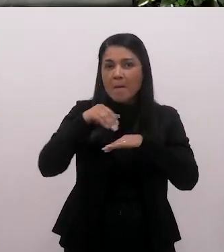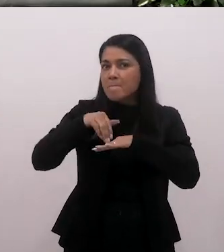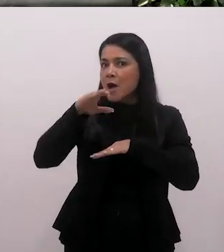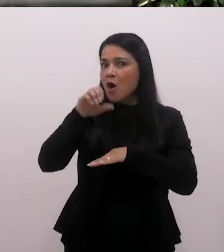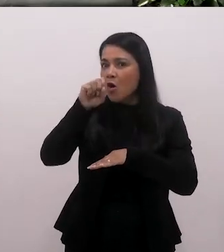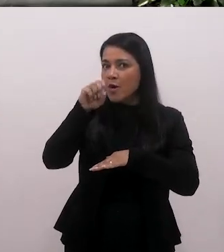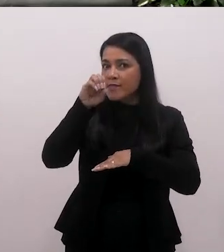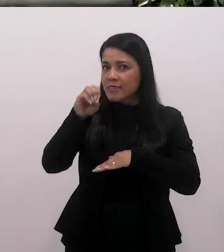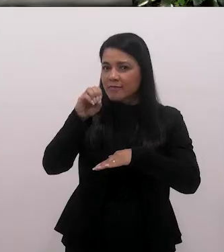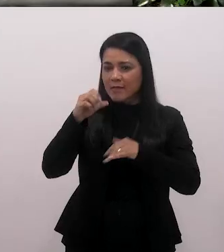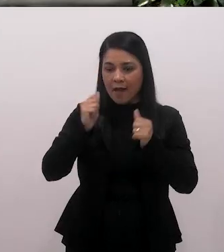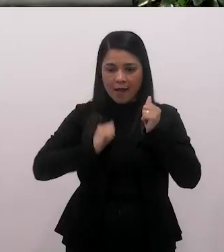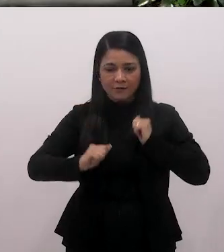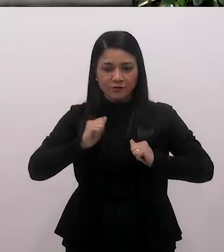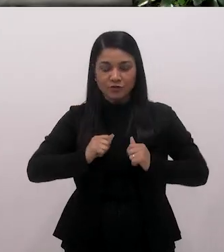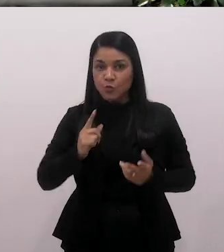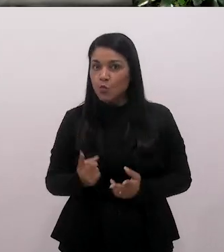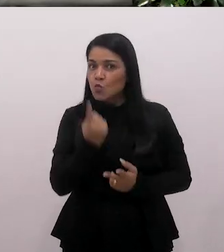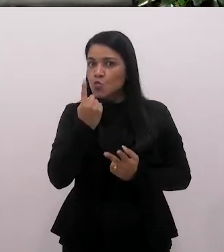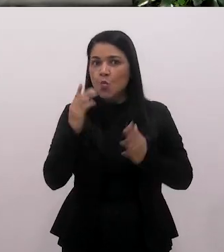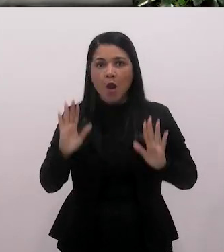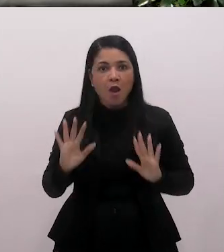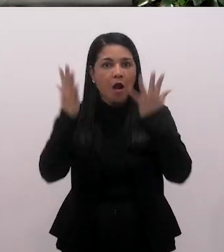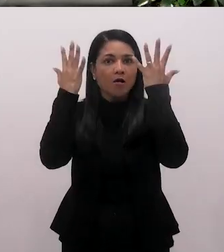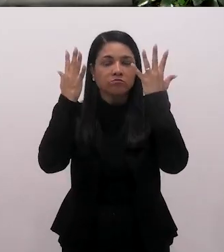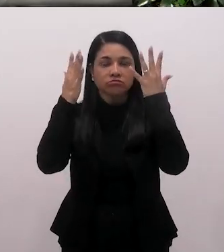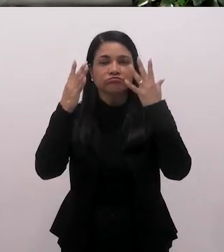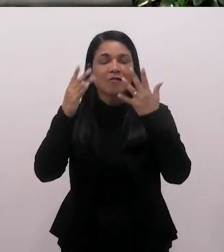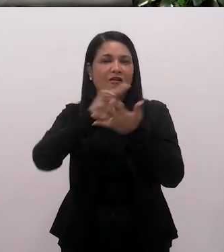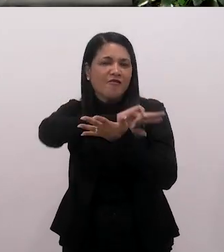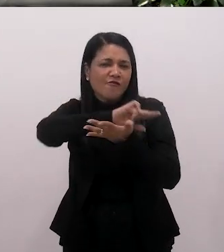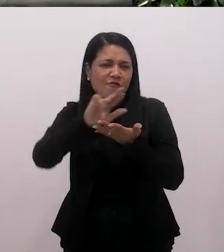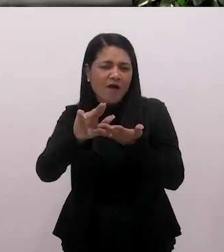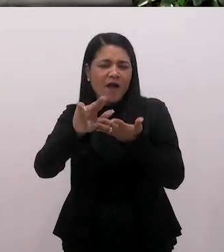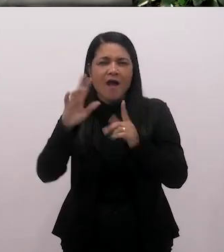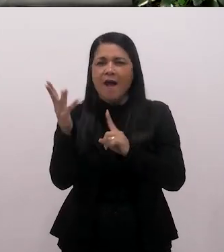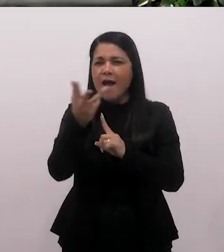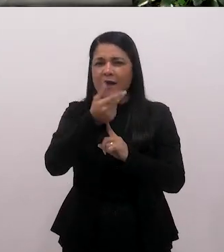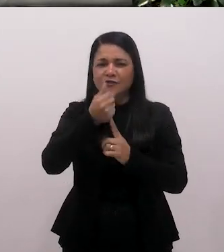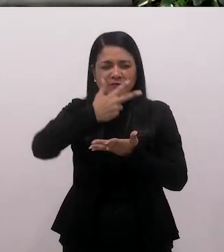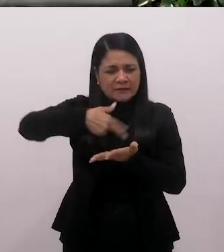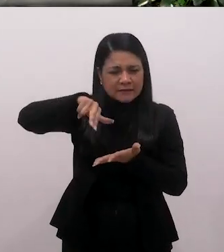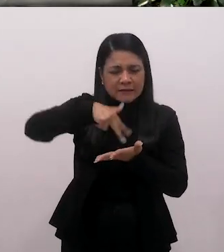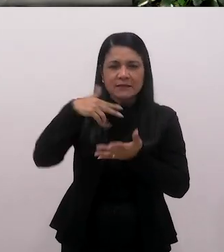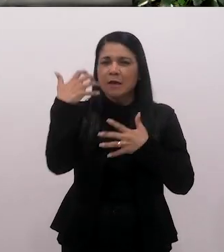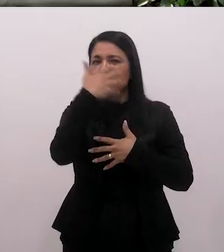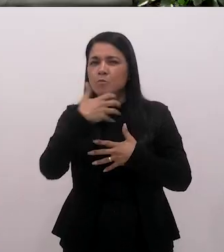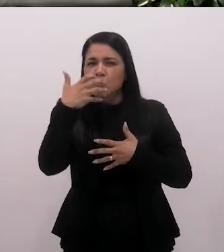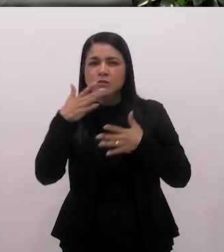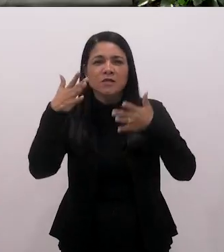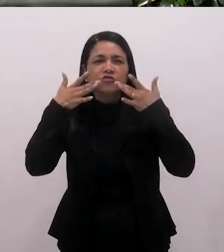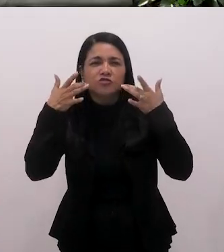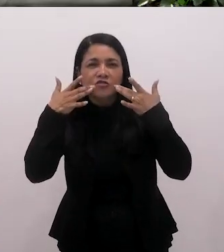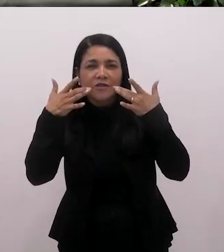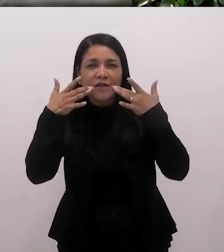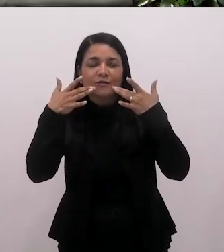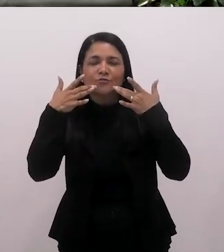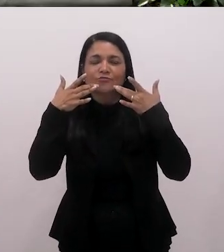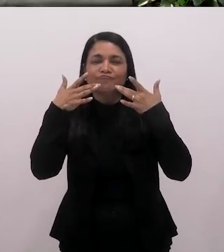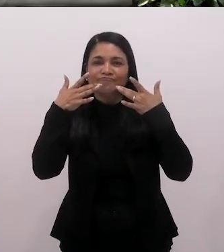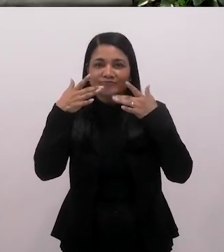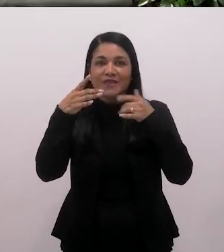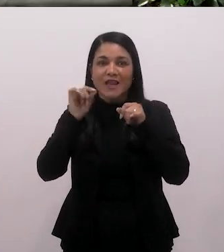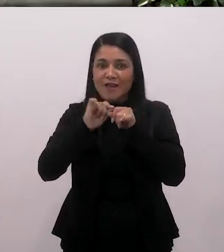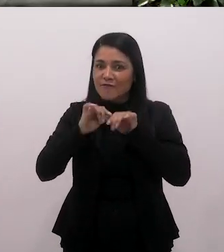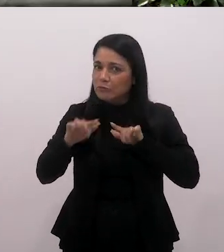num único evento. É muita coisa, né? E de muitas artes. Tem dança, tem música, tem teatro, tem tudo. Ela não fez por